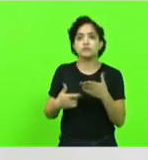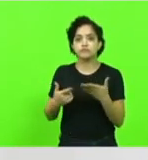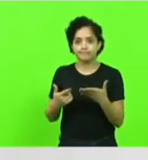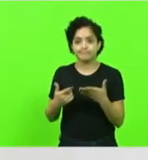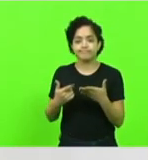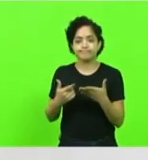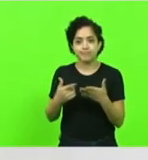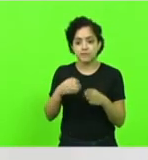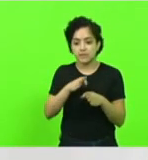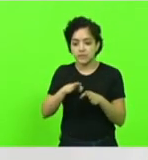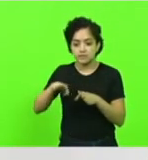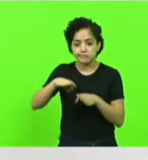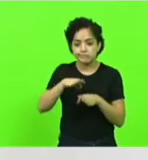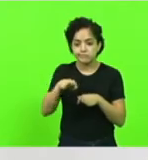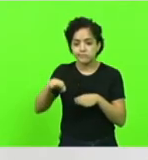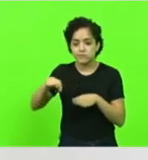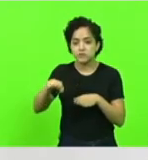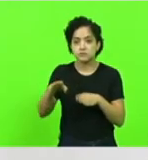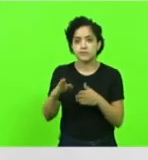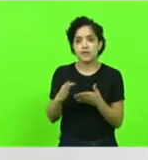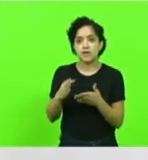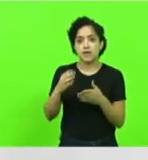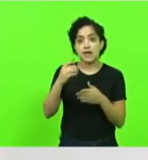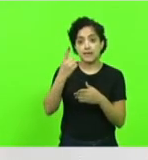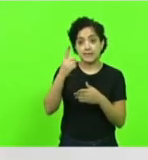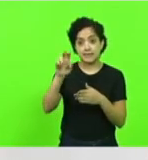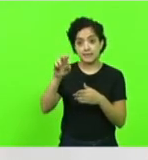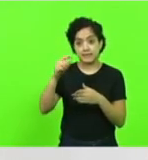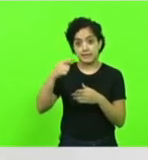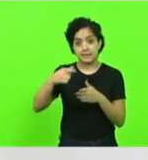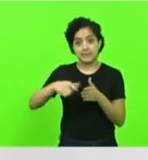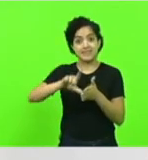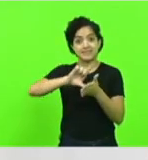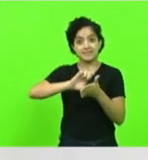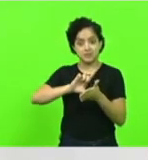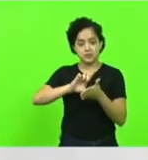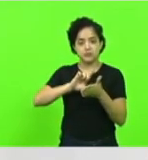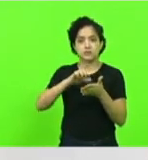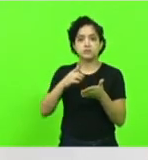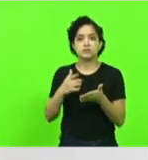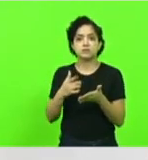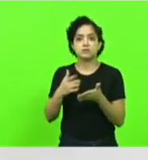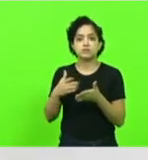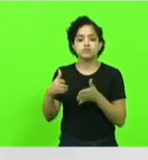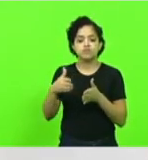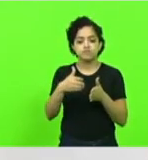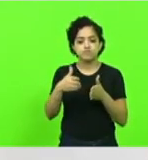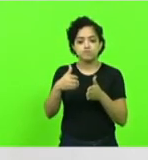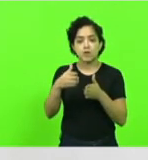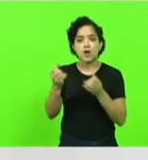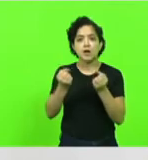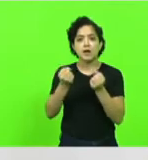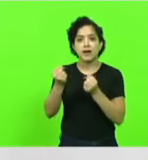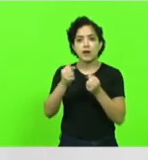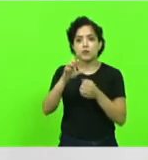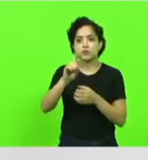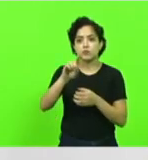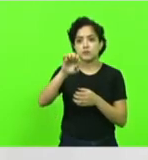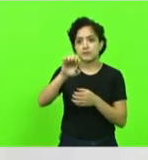Aí, 15 dias atrás, parou um carro do DEINFRA. Parou um carro do DEINFRA